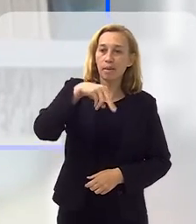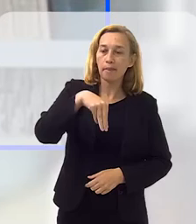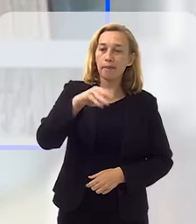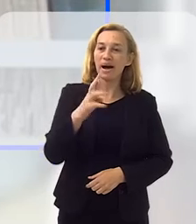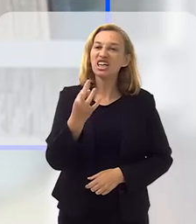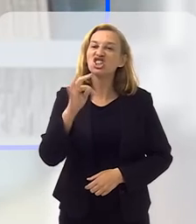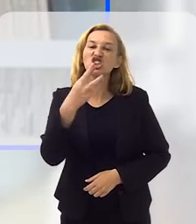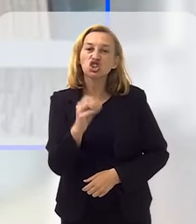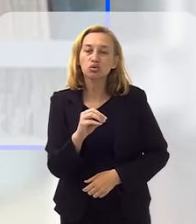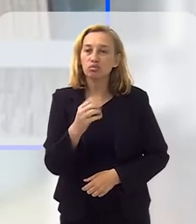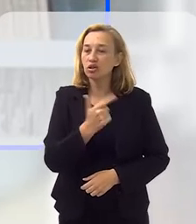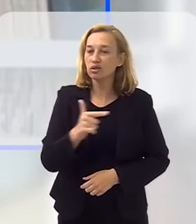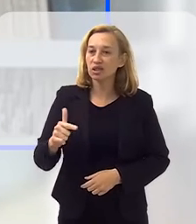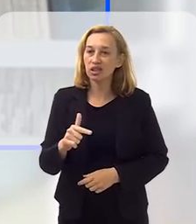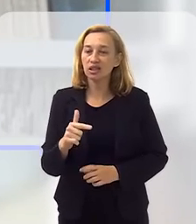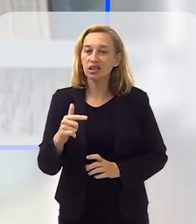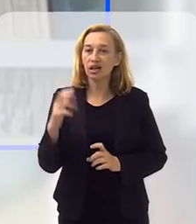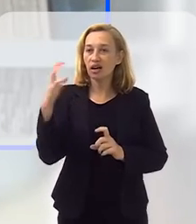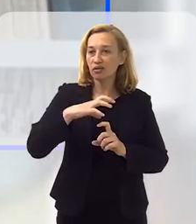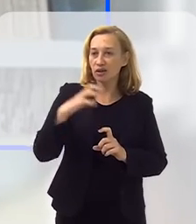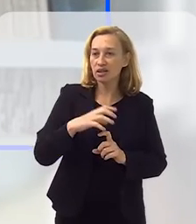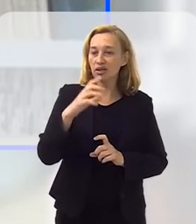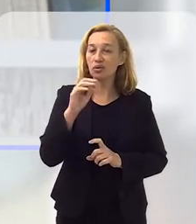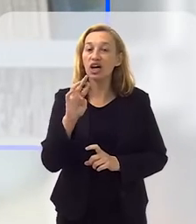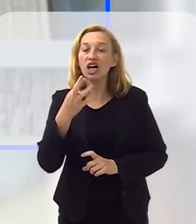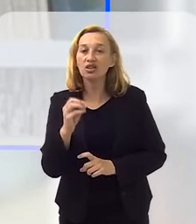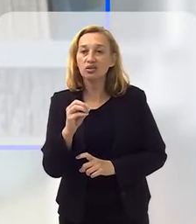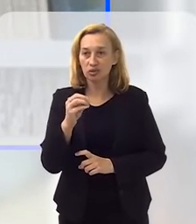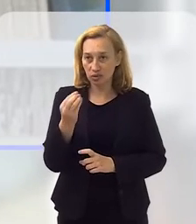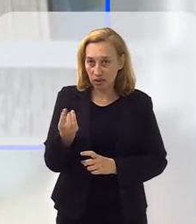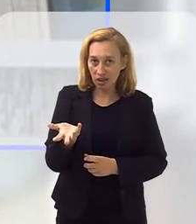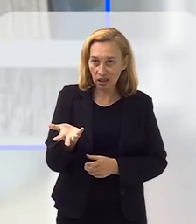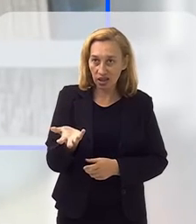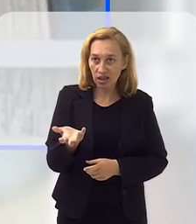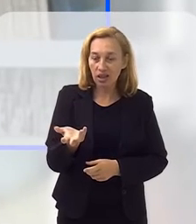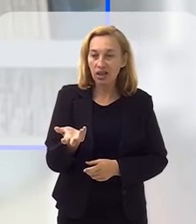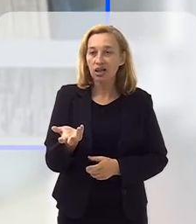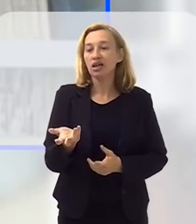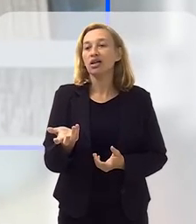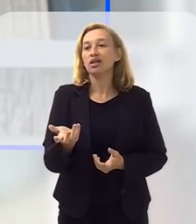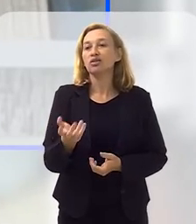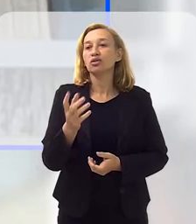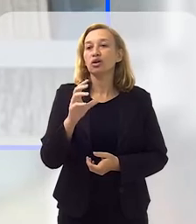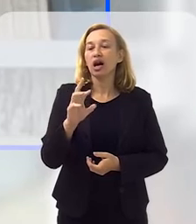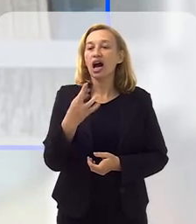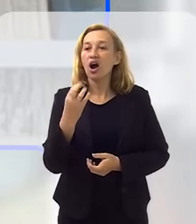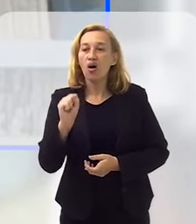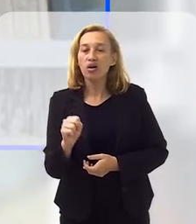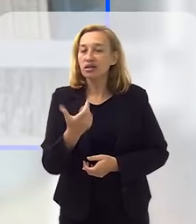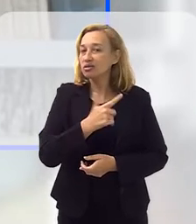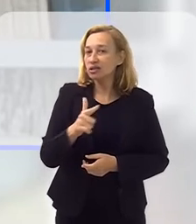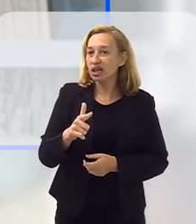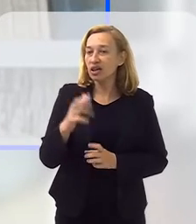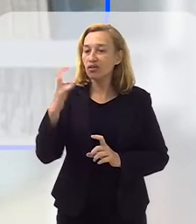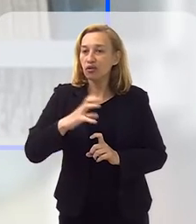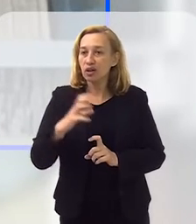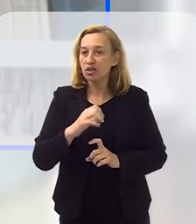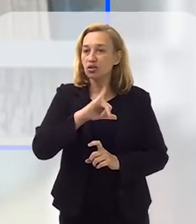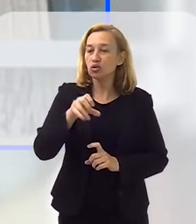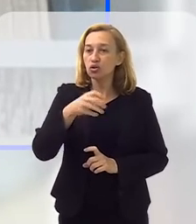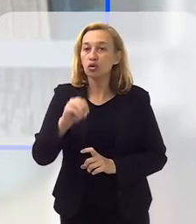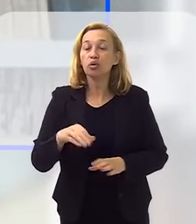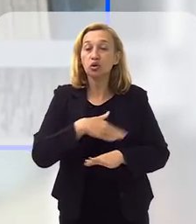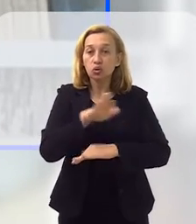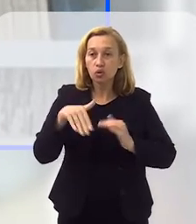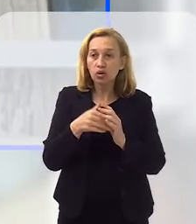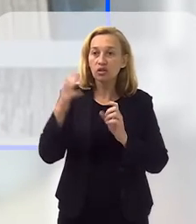O Martinho da Vila não tem a influência do canto orfeônico, né? O Noel Rosa não teve a influência do Jongo. Então, assim,